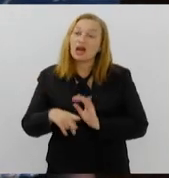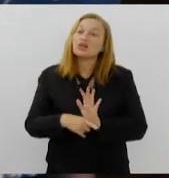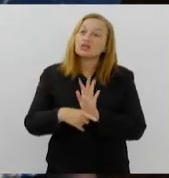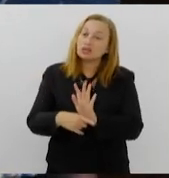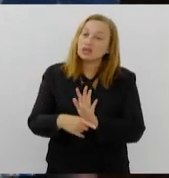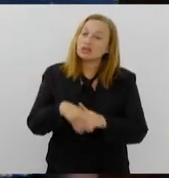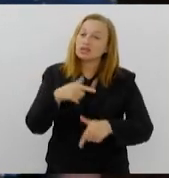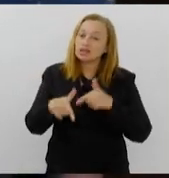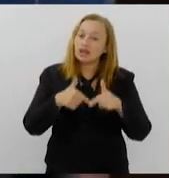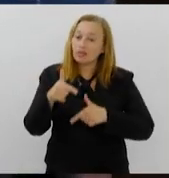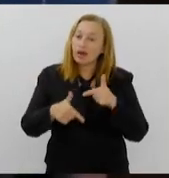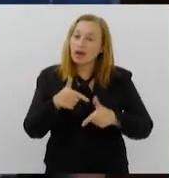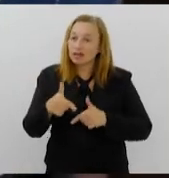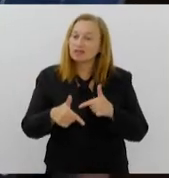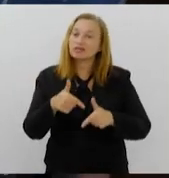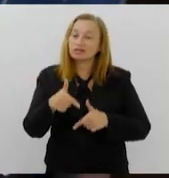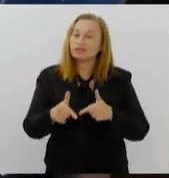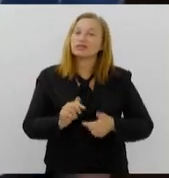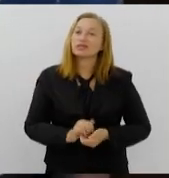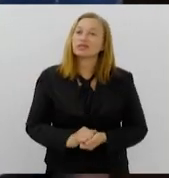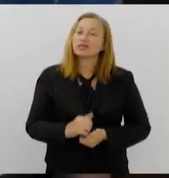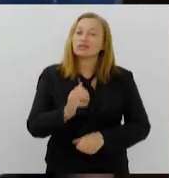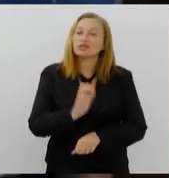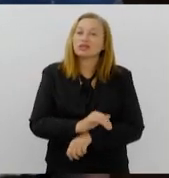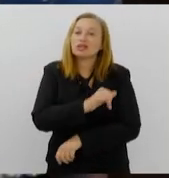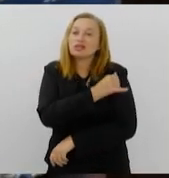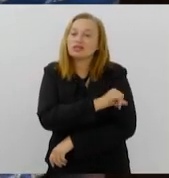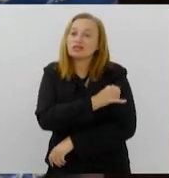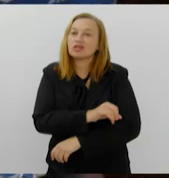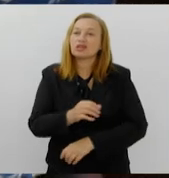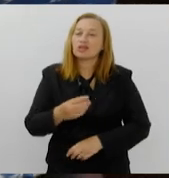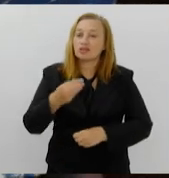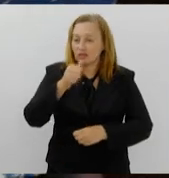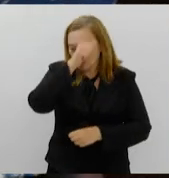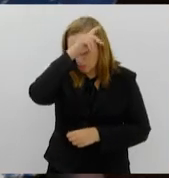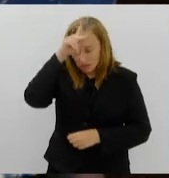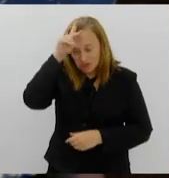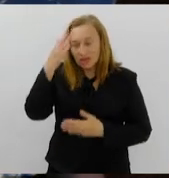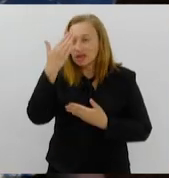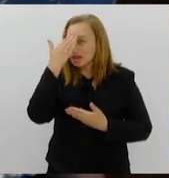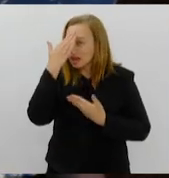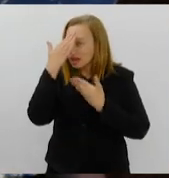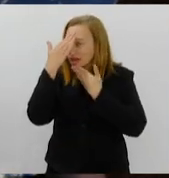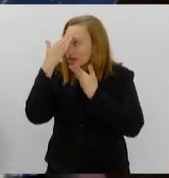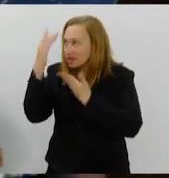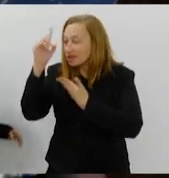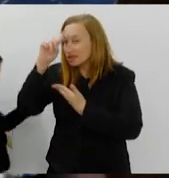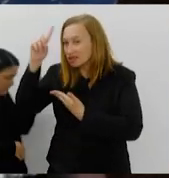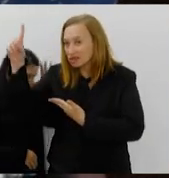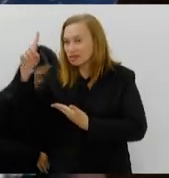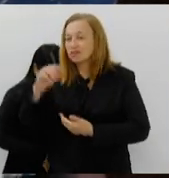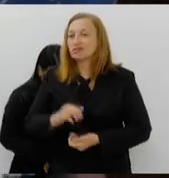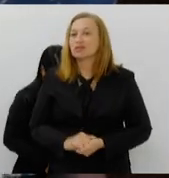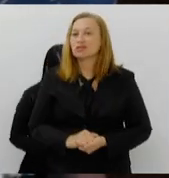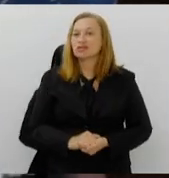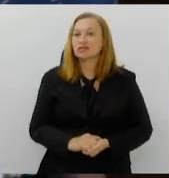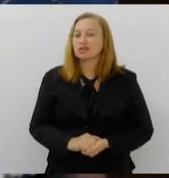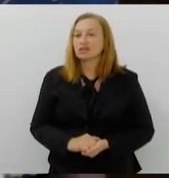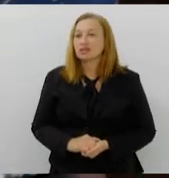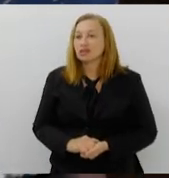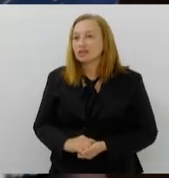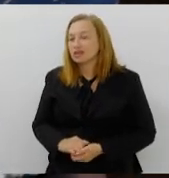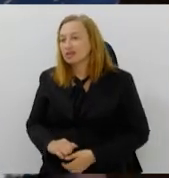esse trabalho que a gente vem fazendo no estado do Rio de Janeiro, nos municípios. Então, agradeço primeiramente a Deus, agradeço aos meus pares